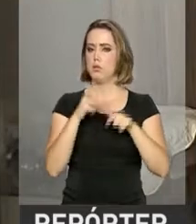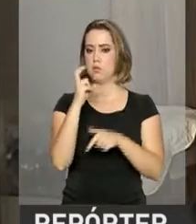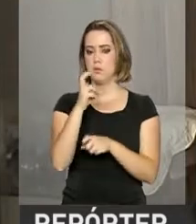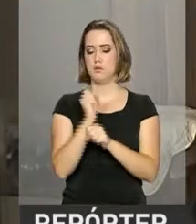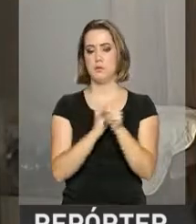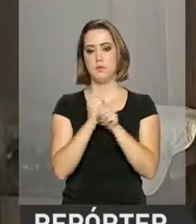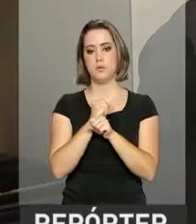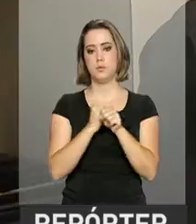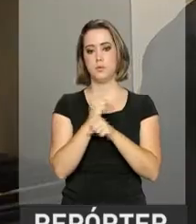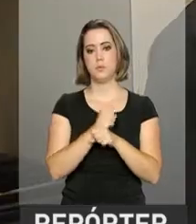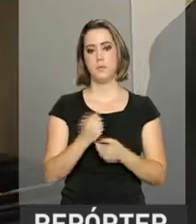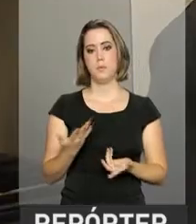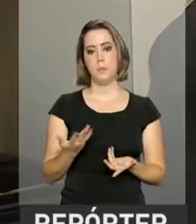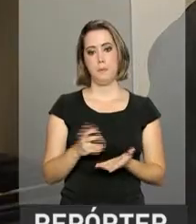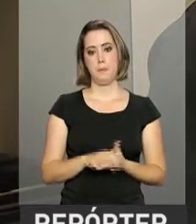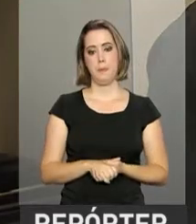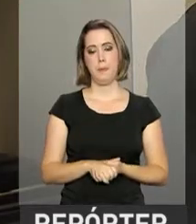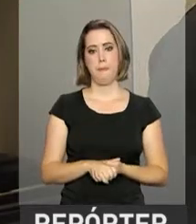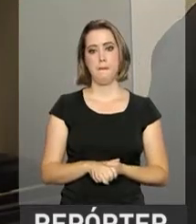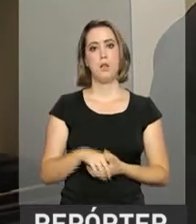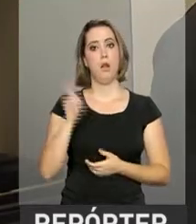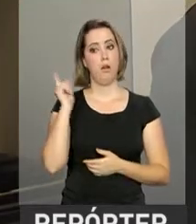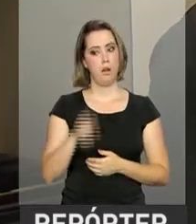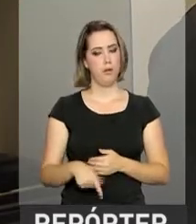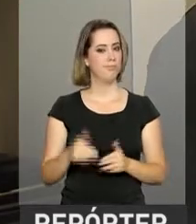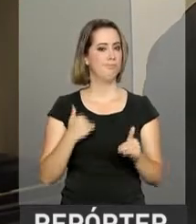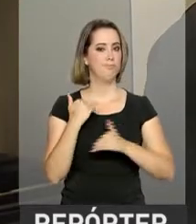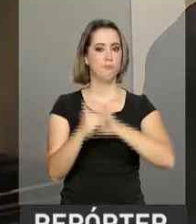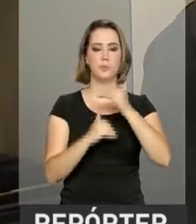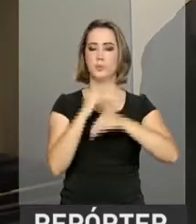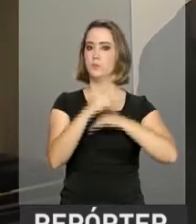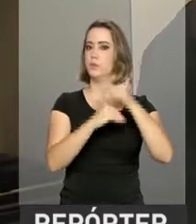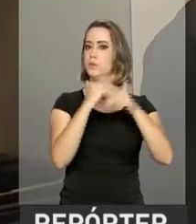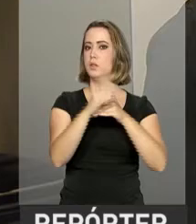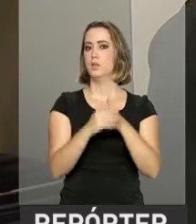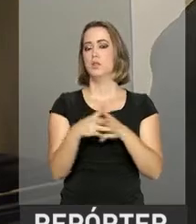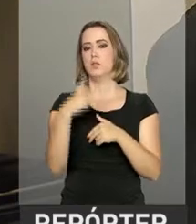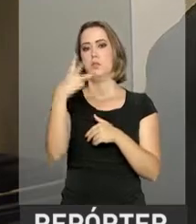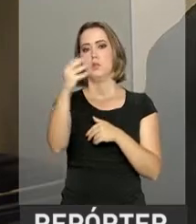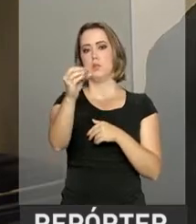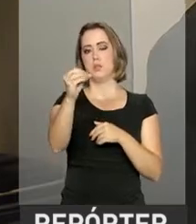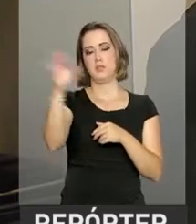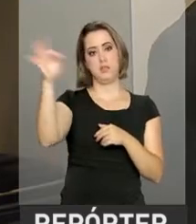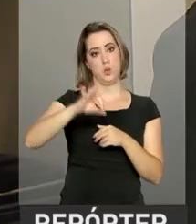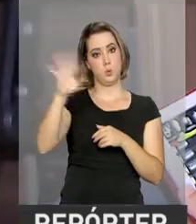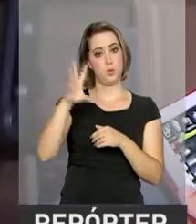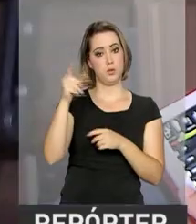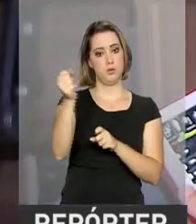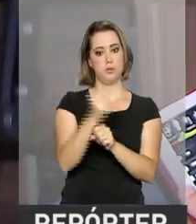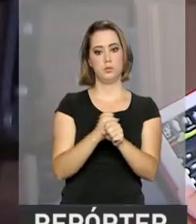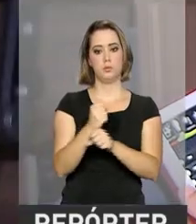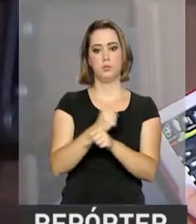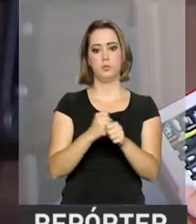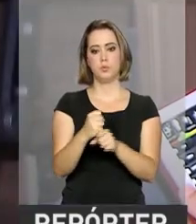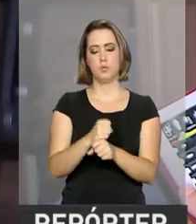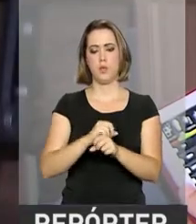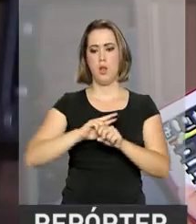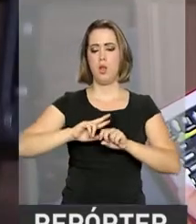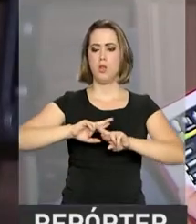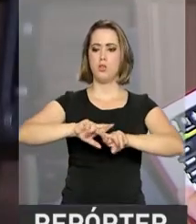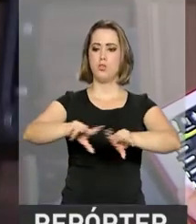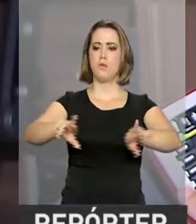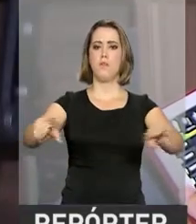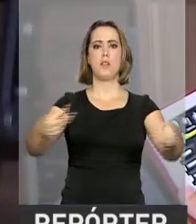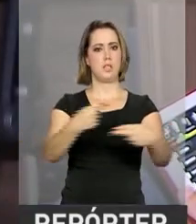5 anos. A automação é dos segmentos que tem mais crescente, né? Ele cresce em média 300% ao ano. A rede de objetos que